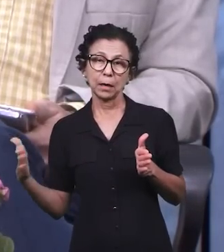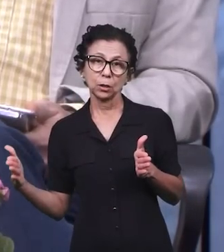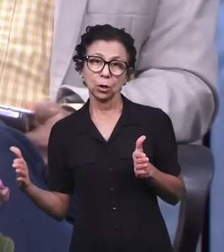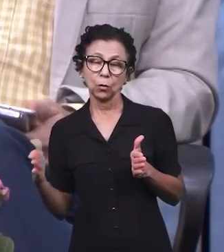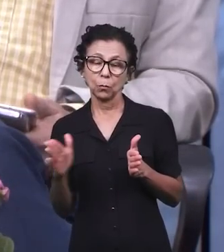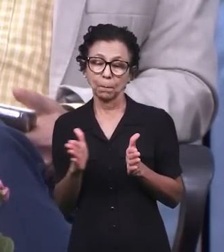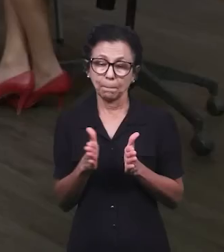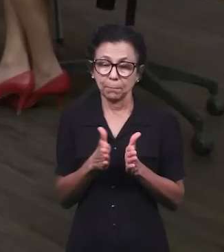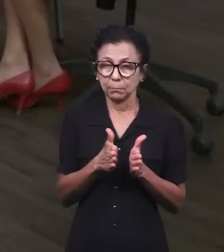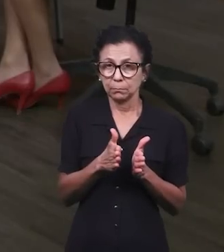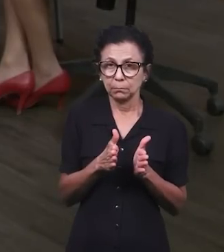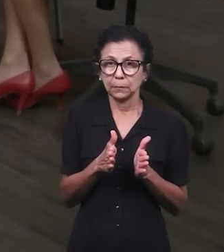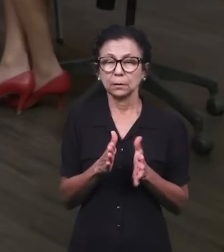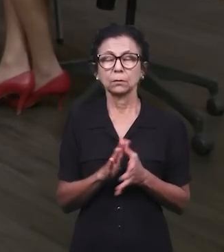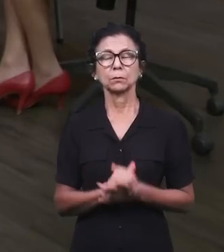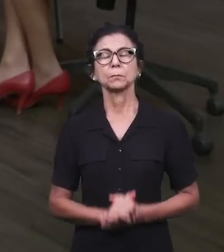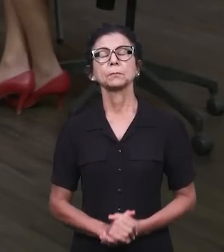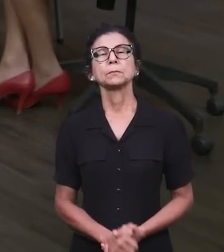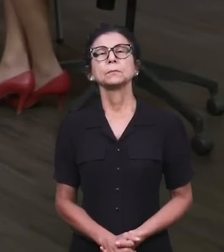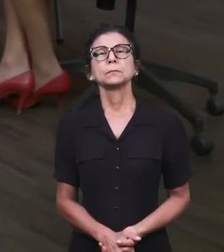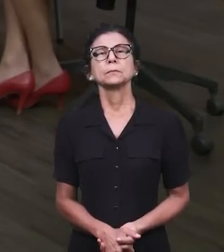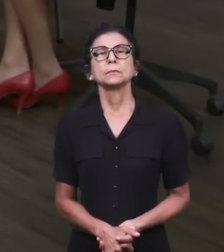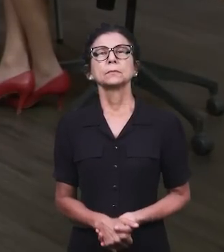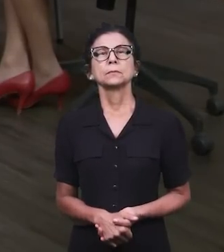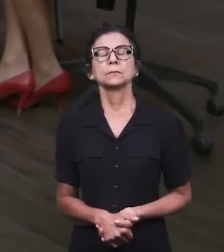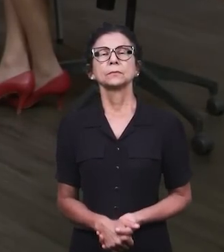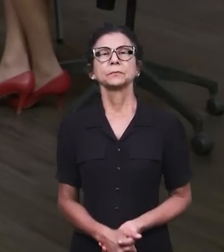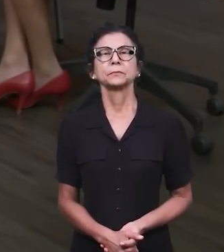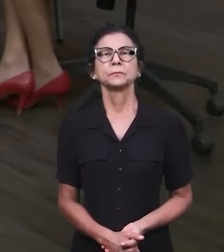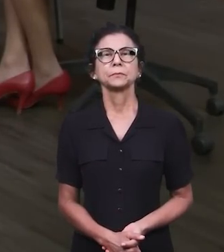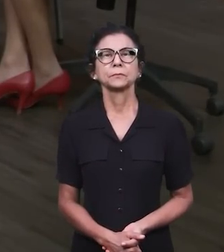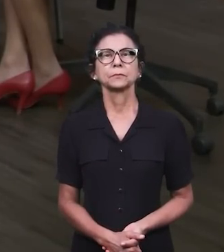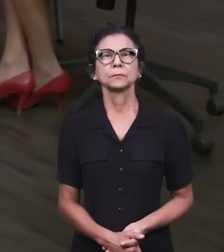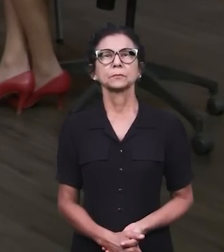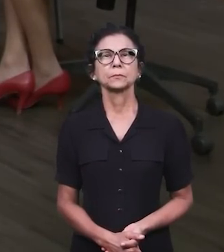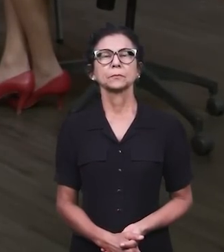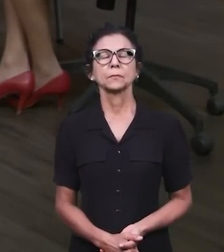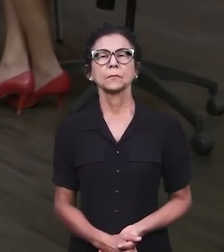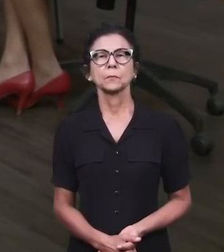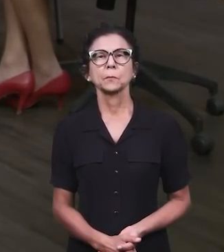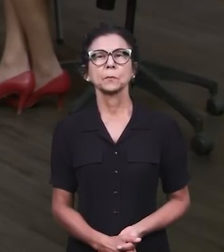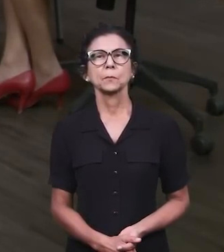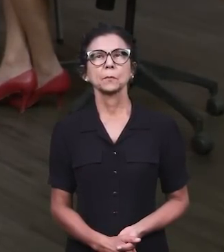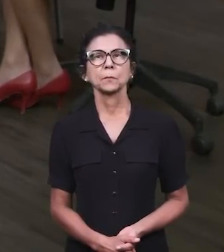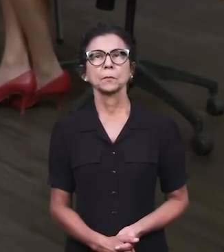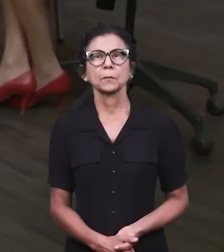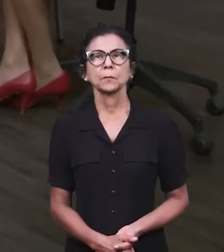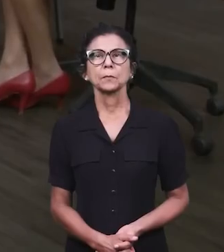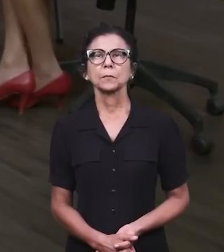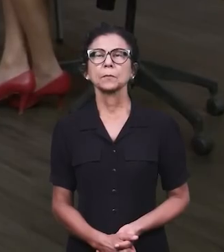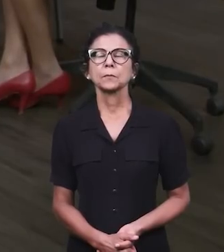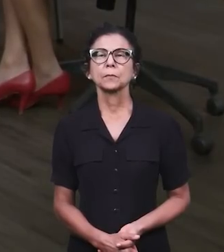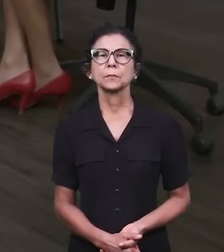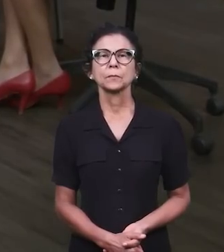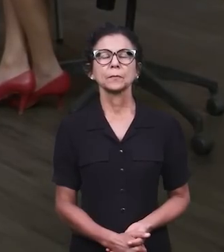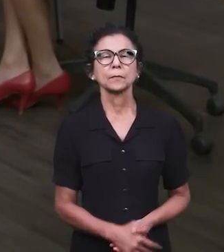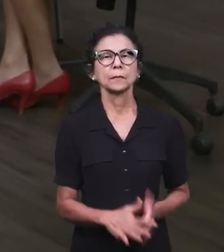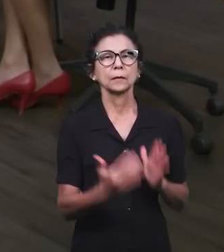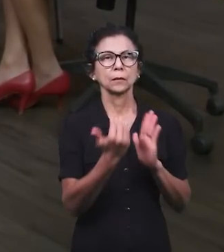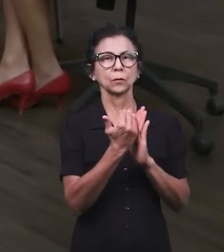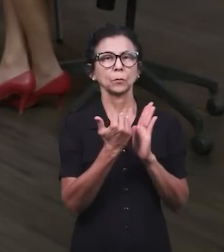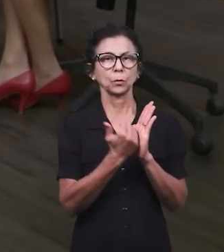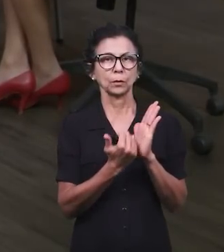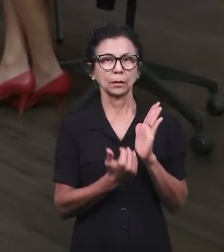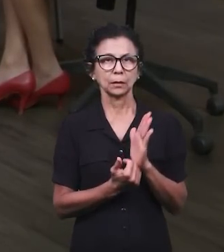né? Glória a Deus, uma experiência maravilhosa. Bom, gente, a gente tem, a cada edição do programa, a gente